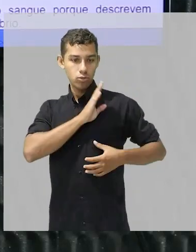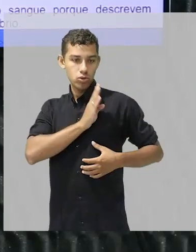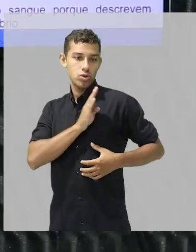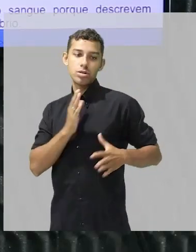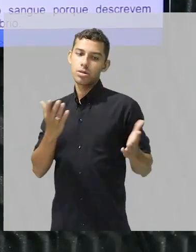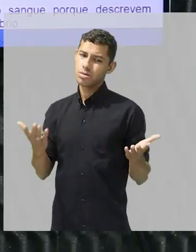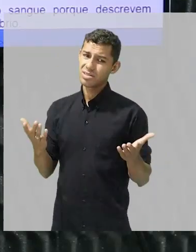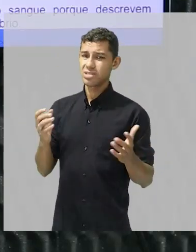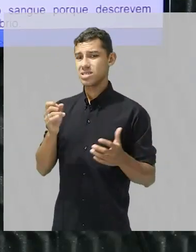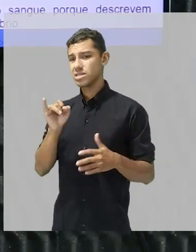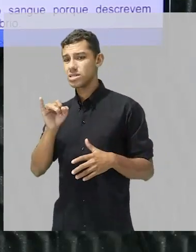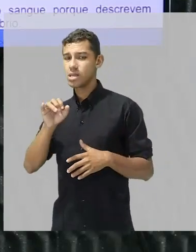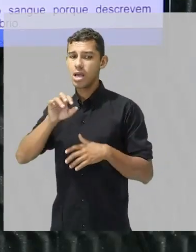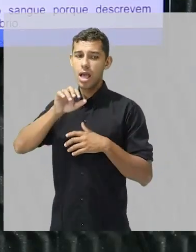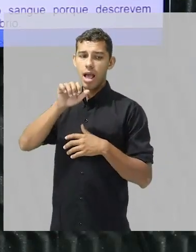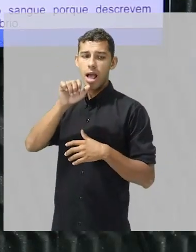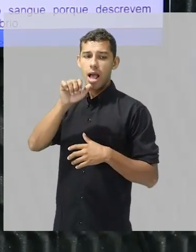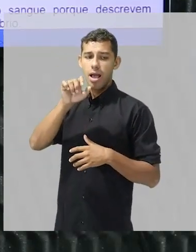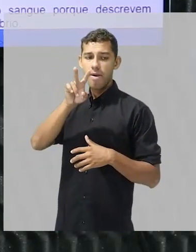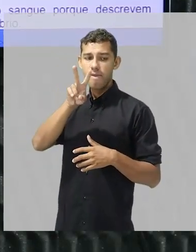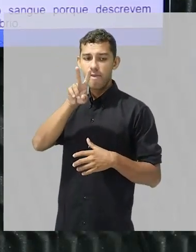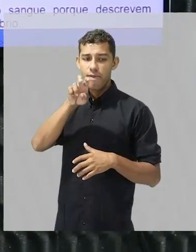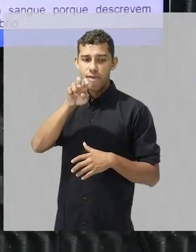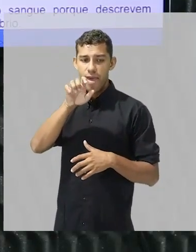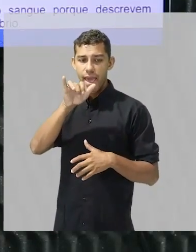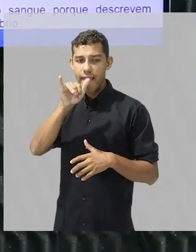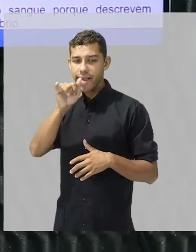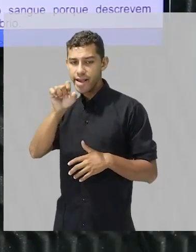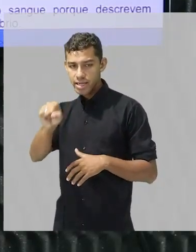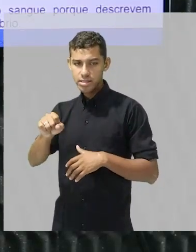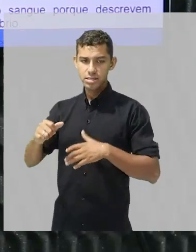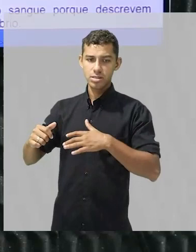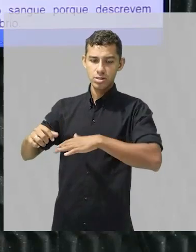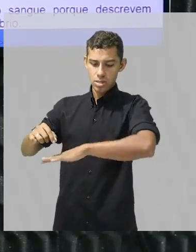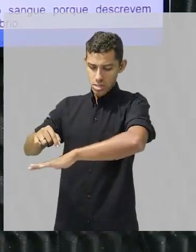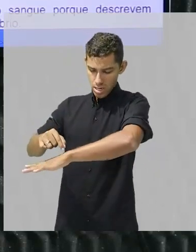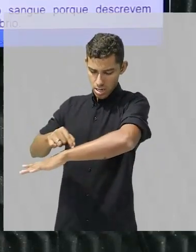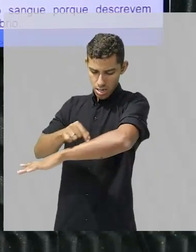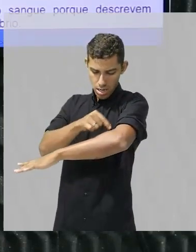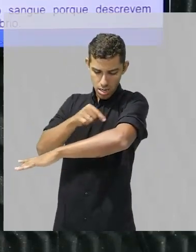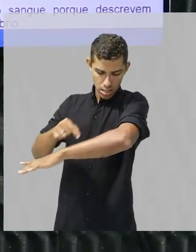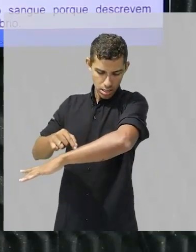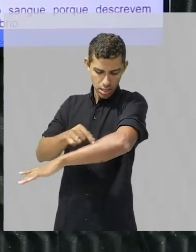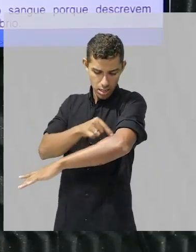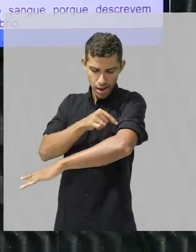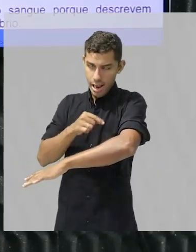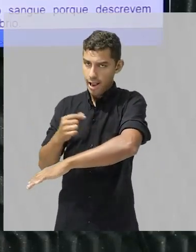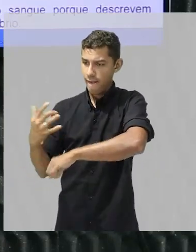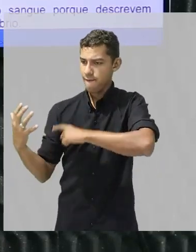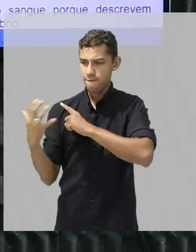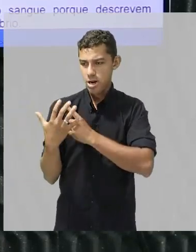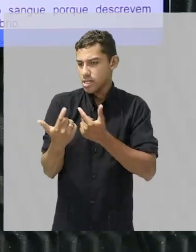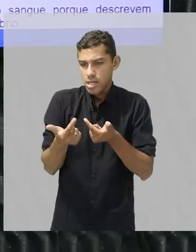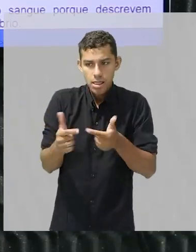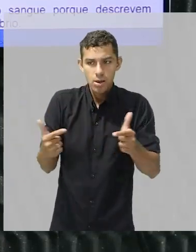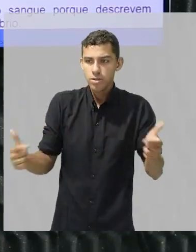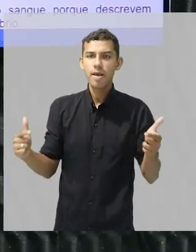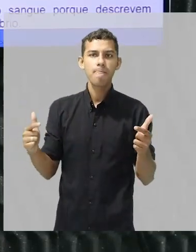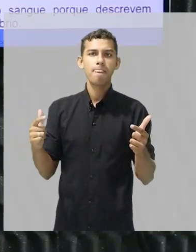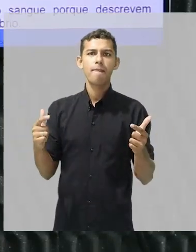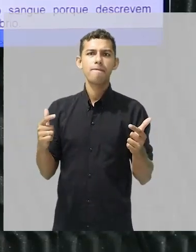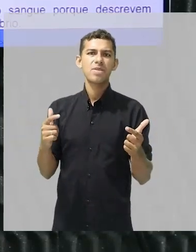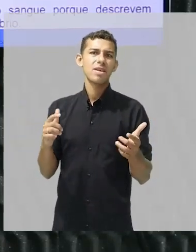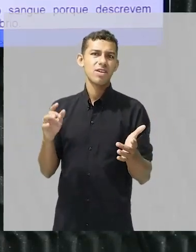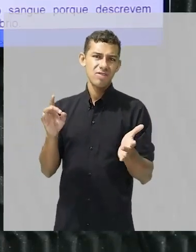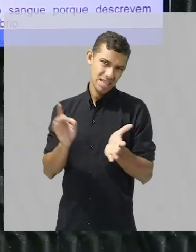Gente, será que às vezes ela não vai exercer influência nenhuma? Ó, não exerce influência na pressão sanguínea? Será